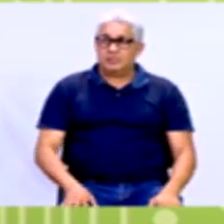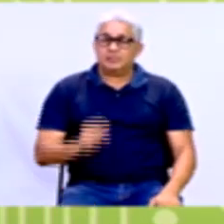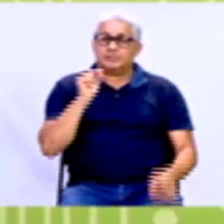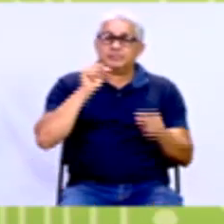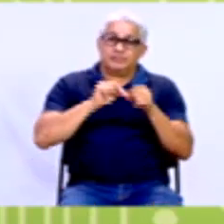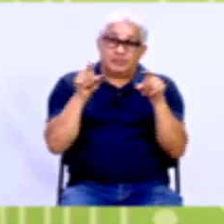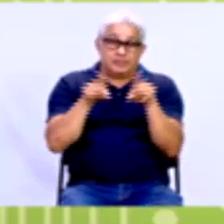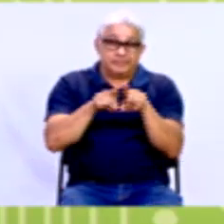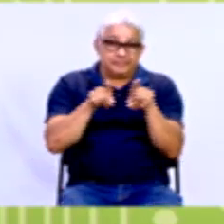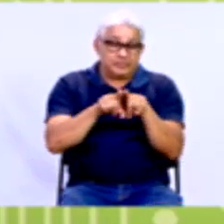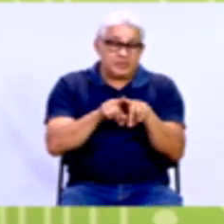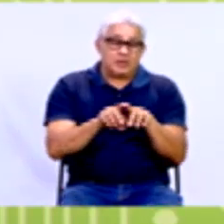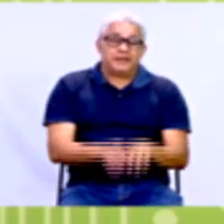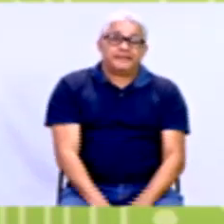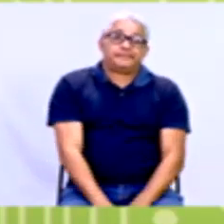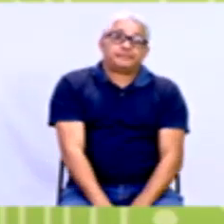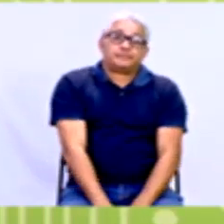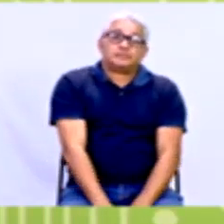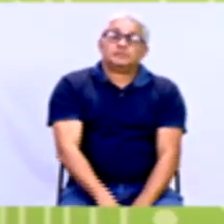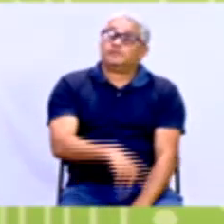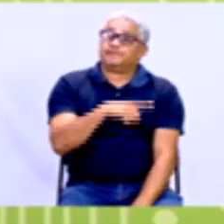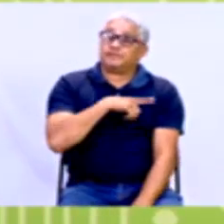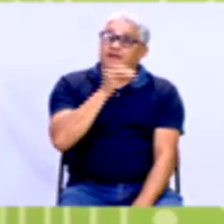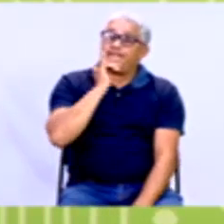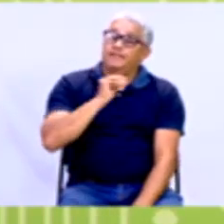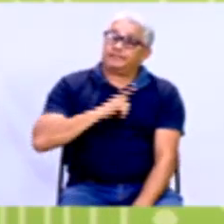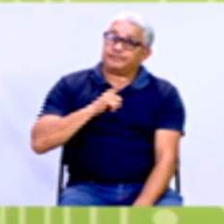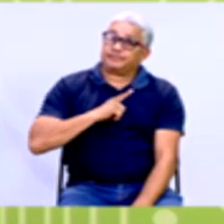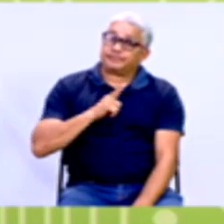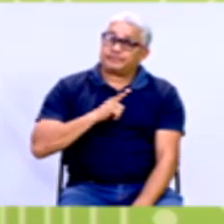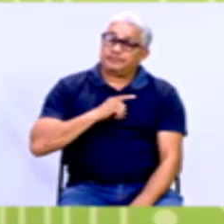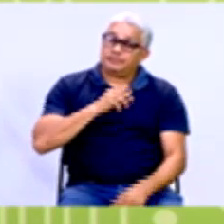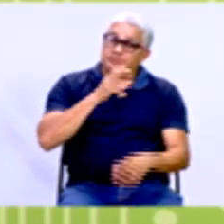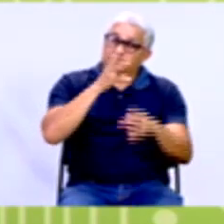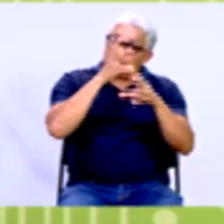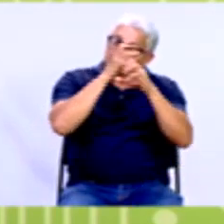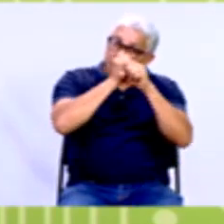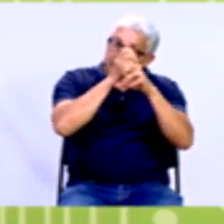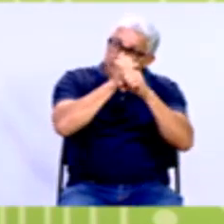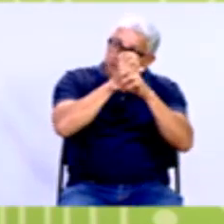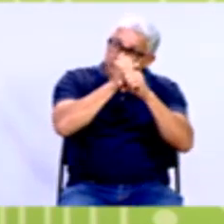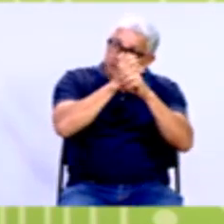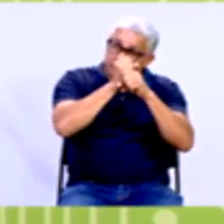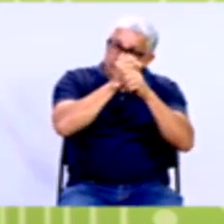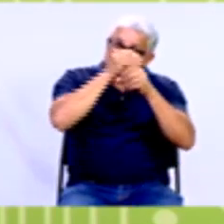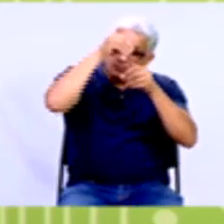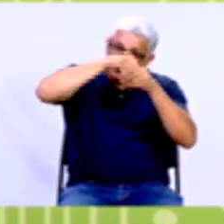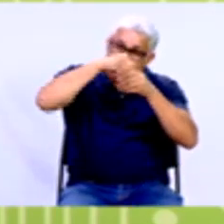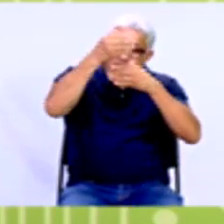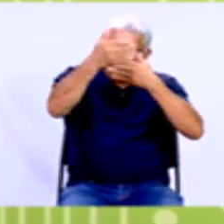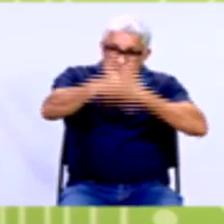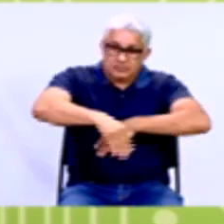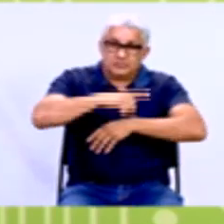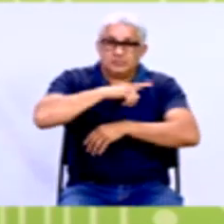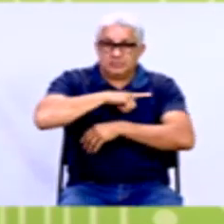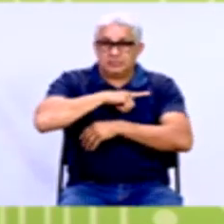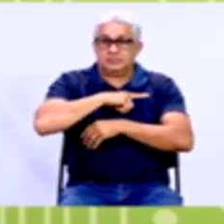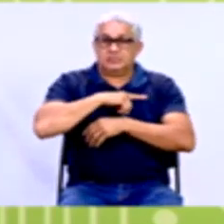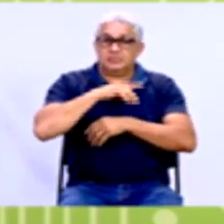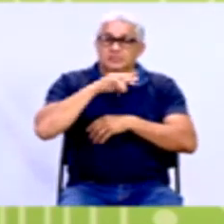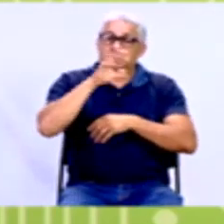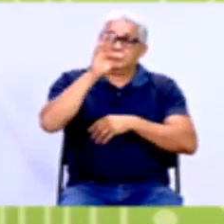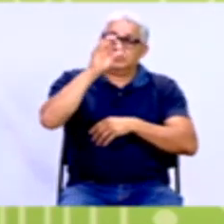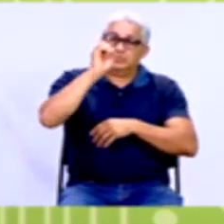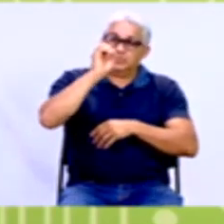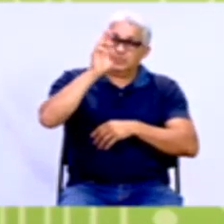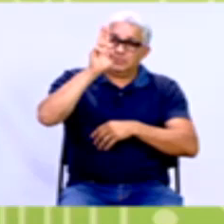fazer também quando tiver exercícios de cálculo que forem assim, dentro da prova vai ter a fórmula e